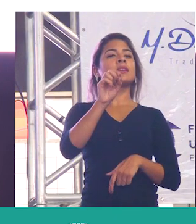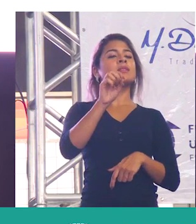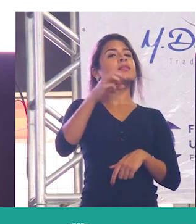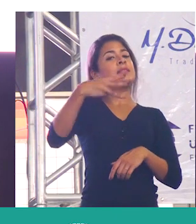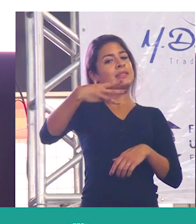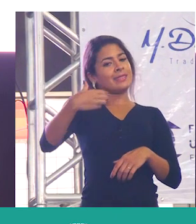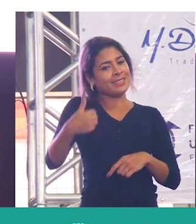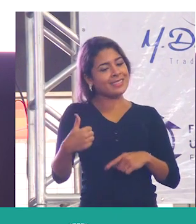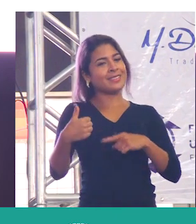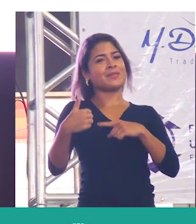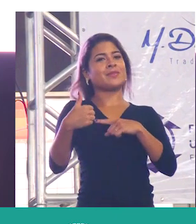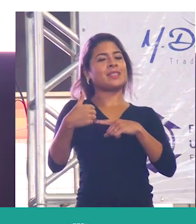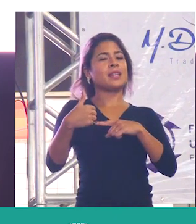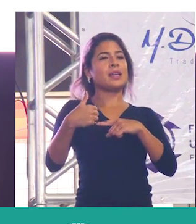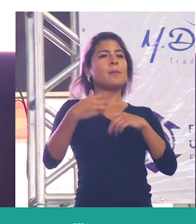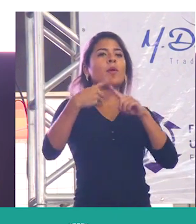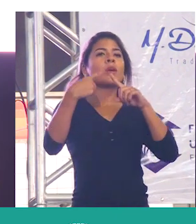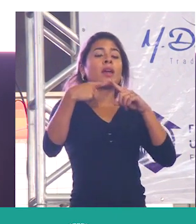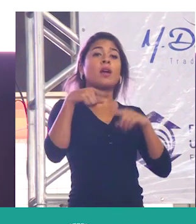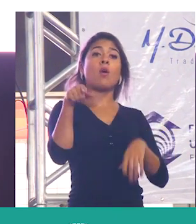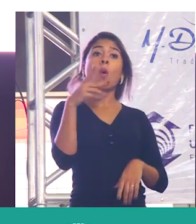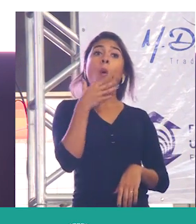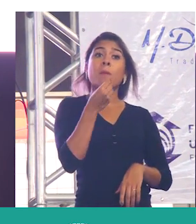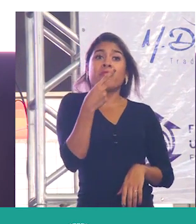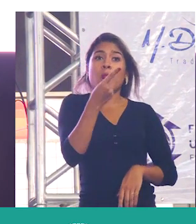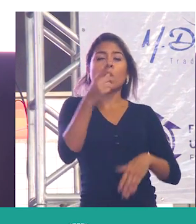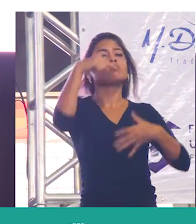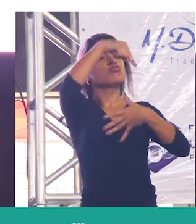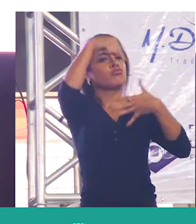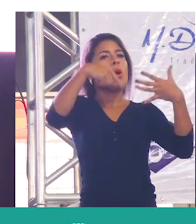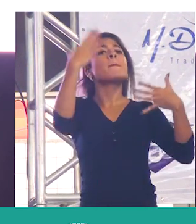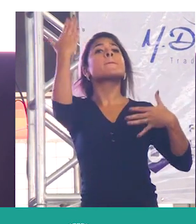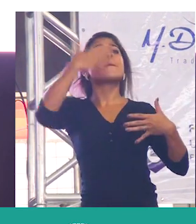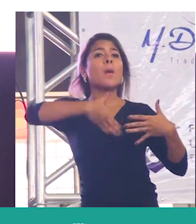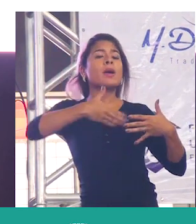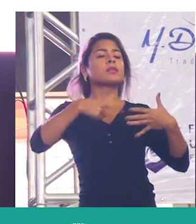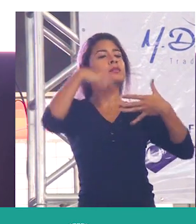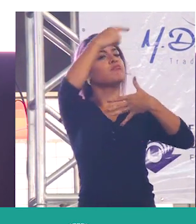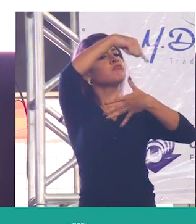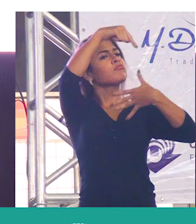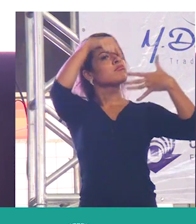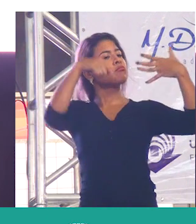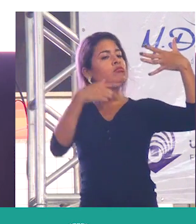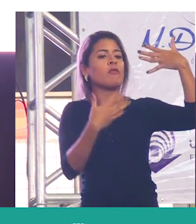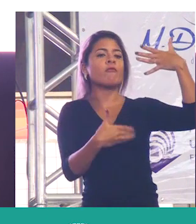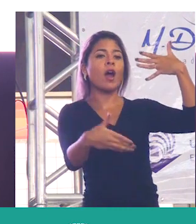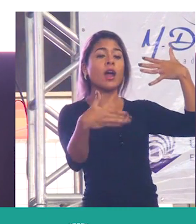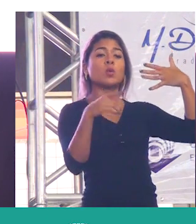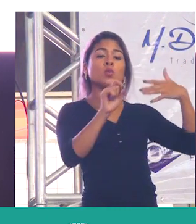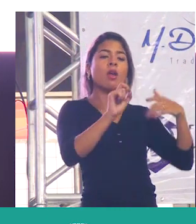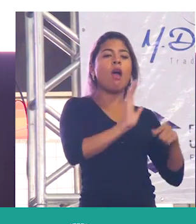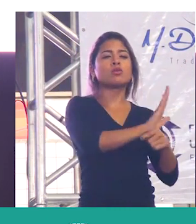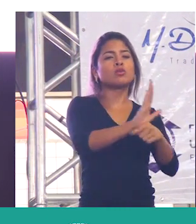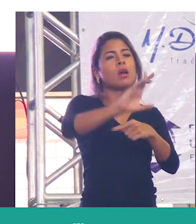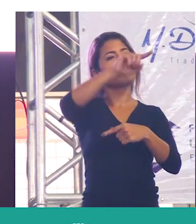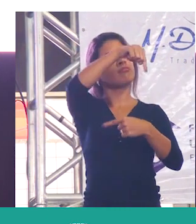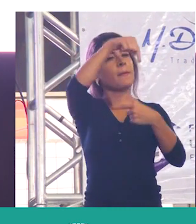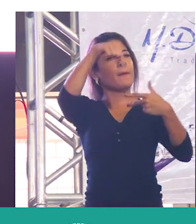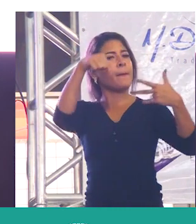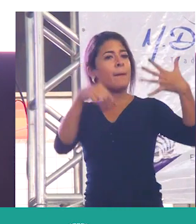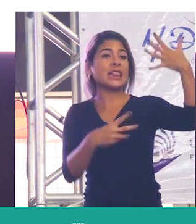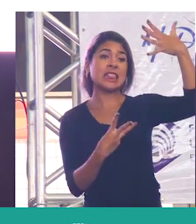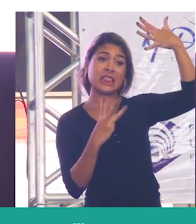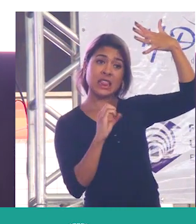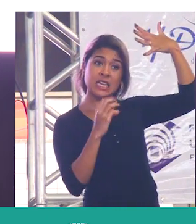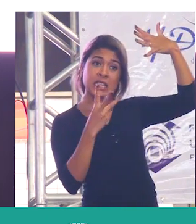31ª. Entendam, ele prometia 30 metas, se fosse eleito. Agora, depois que ele foi